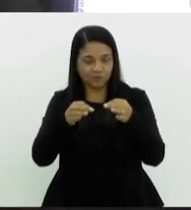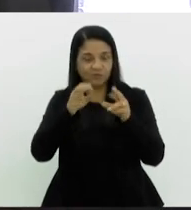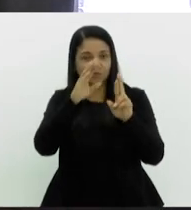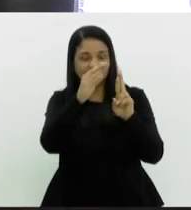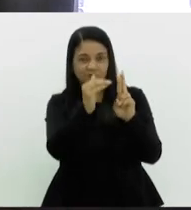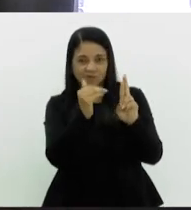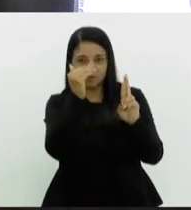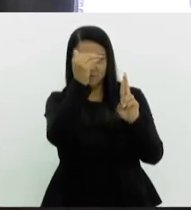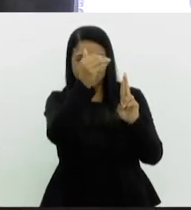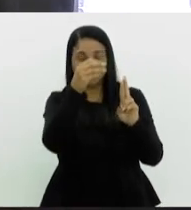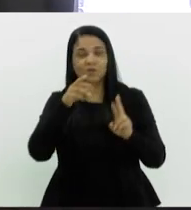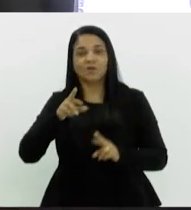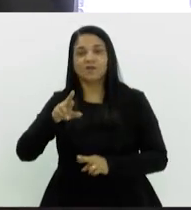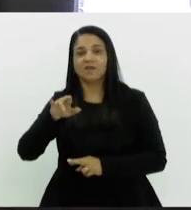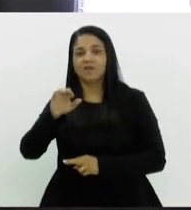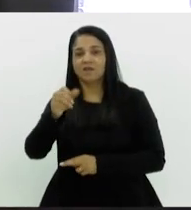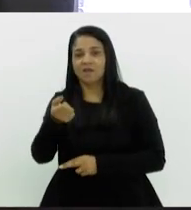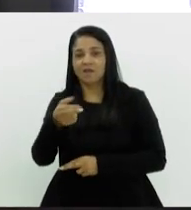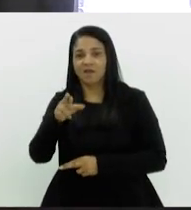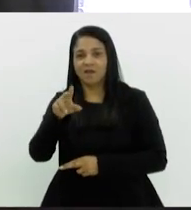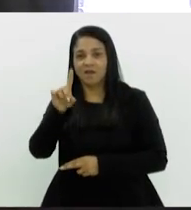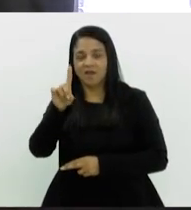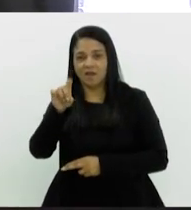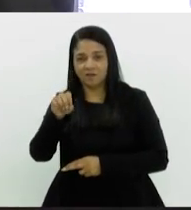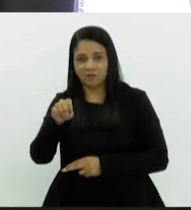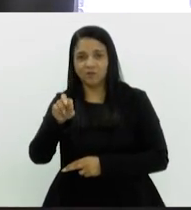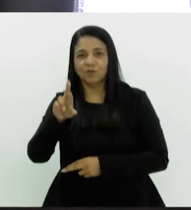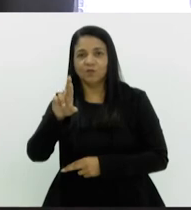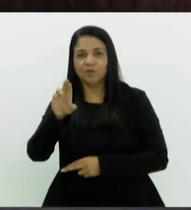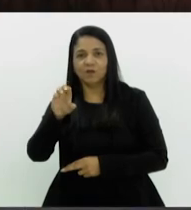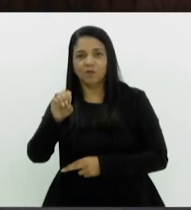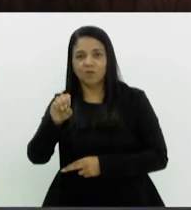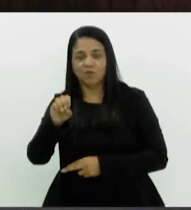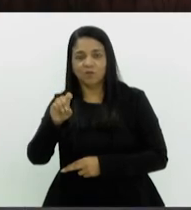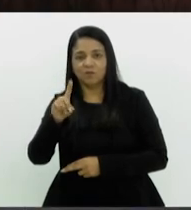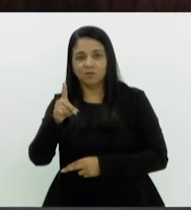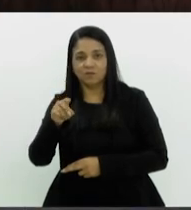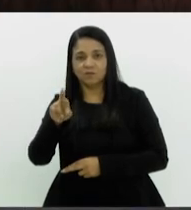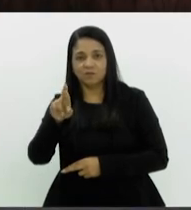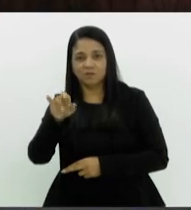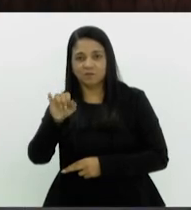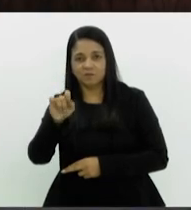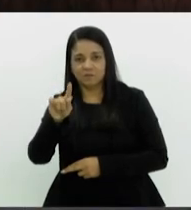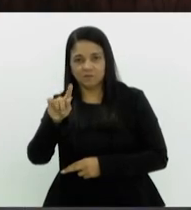desembargador Ricardo Rodrigues Cardoso, para fazer uso da palavra.